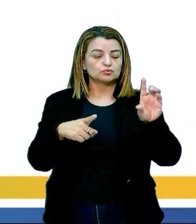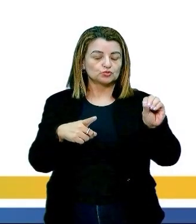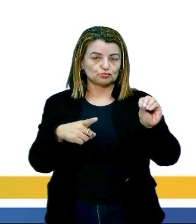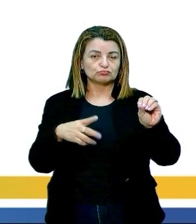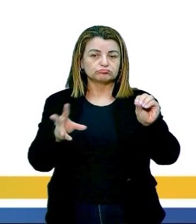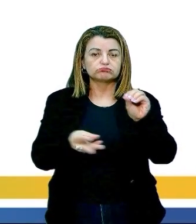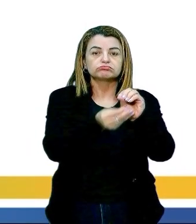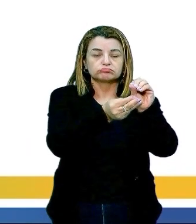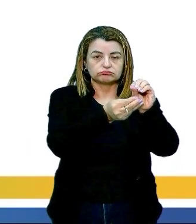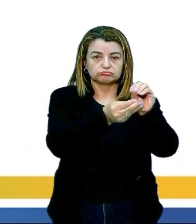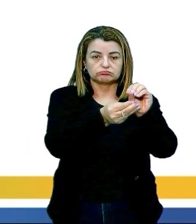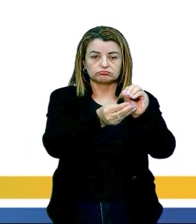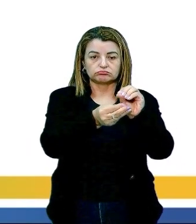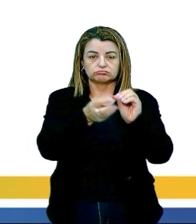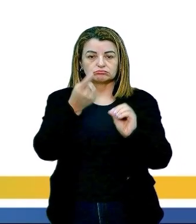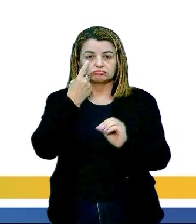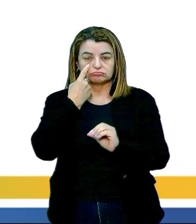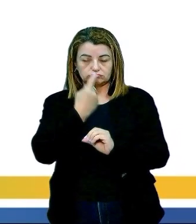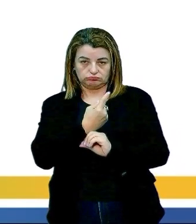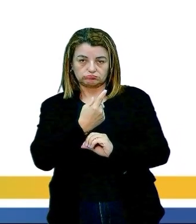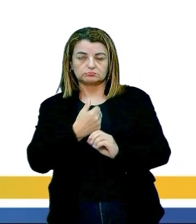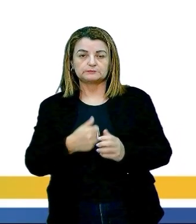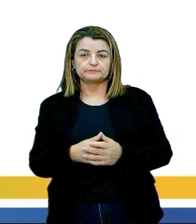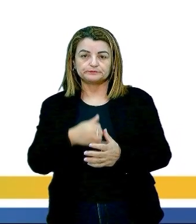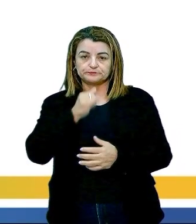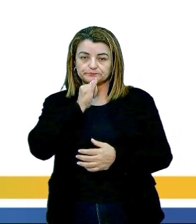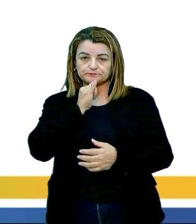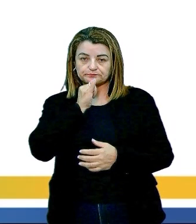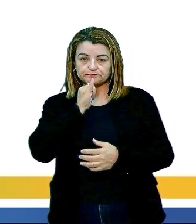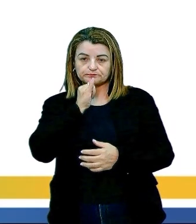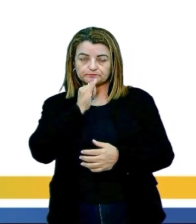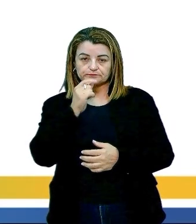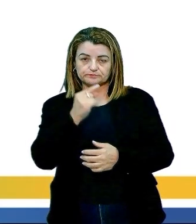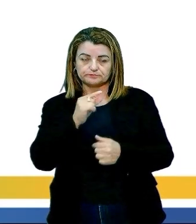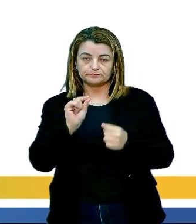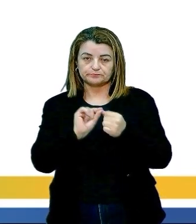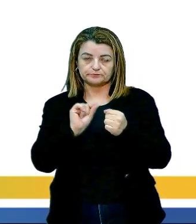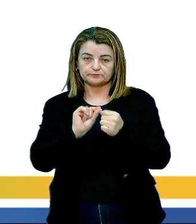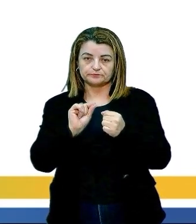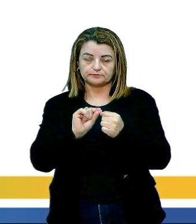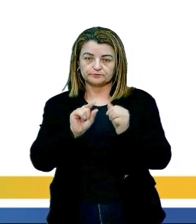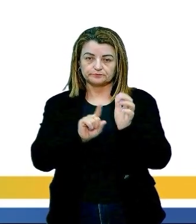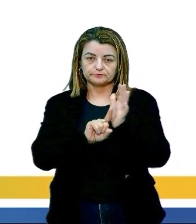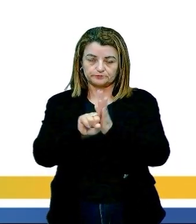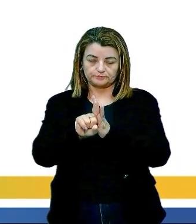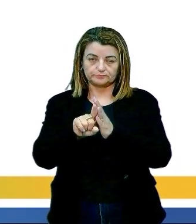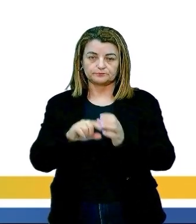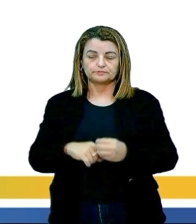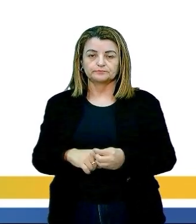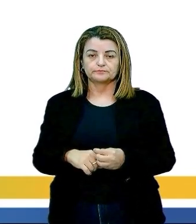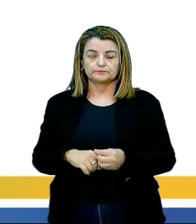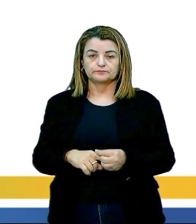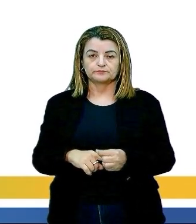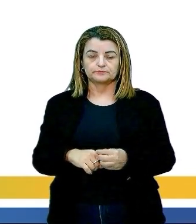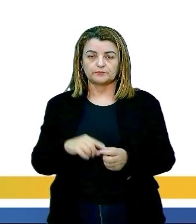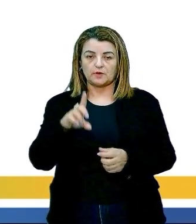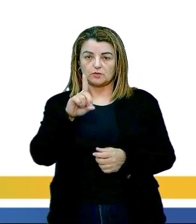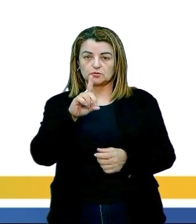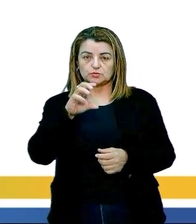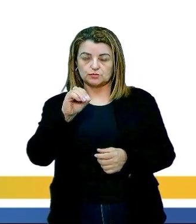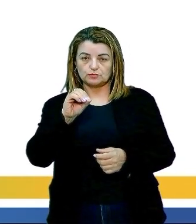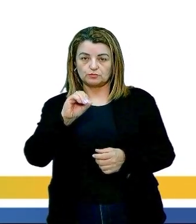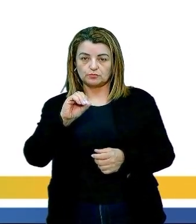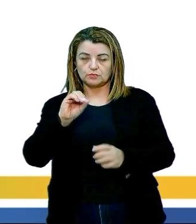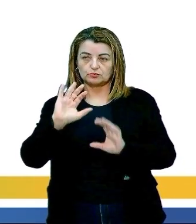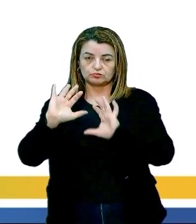does, ok? Nesse caso aí, vocês viram o exemplo se forem fazer uma pergunta, né, para alguém. Do you play volleyball? Você